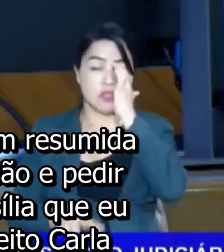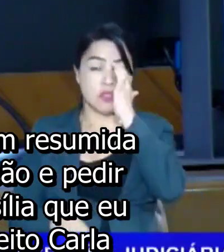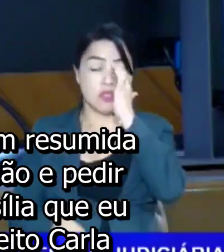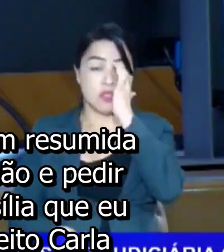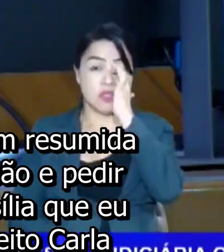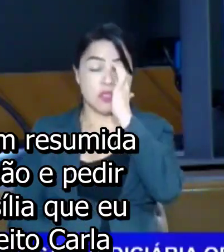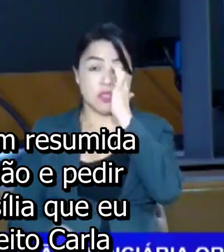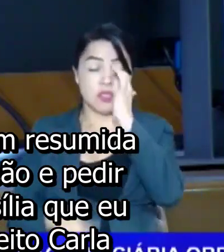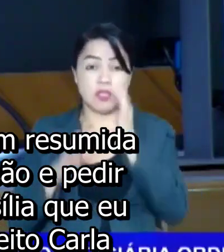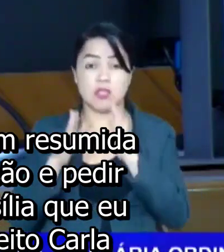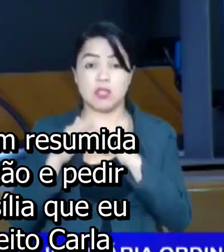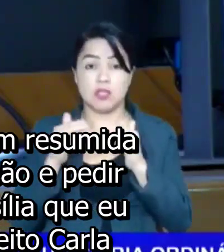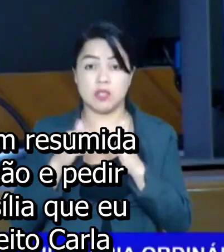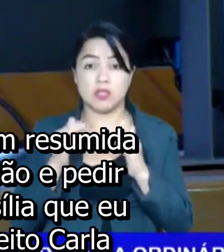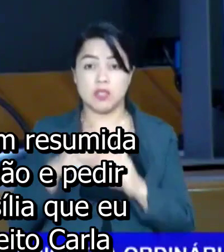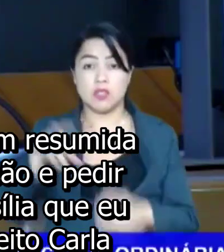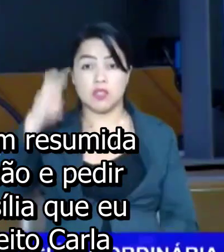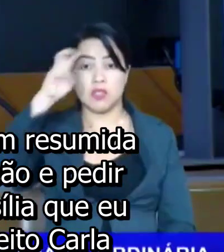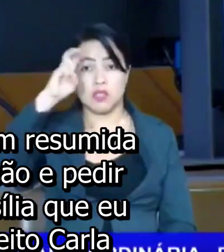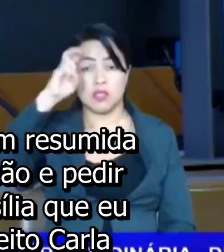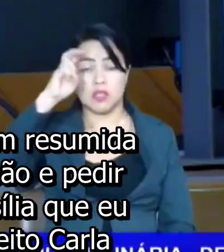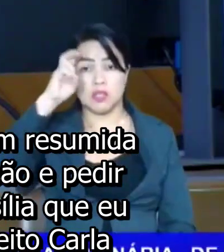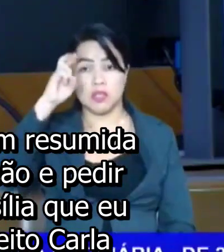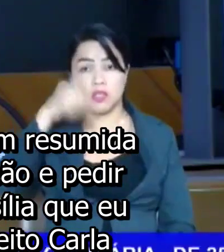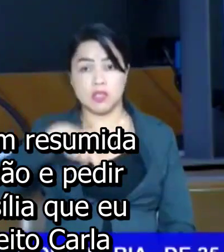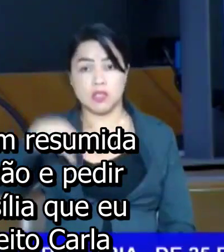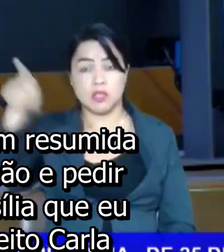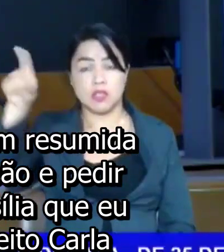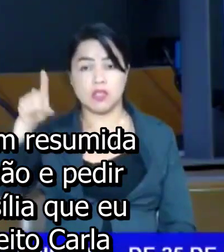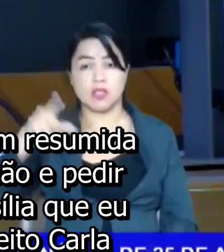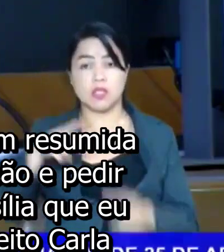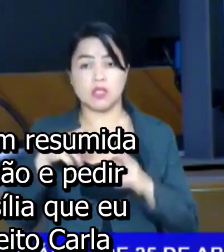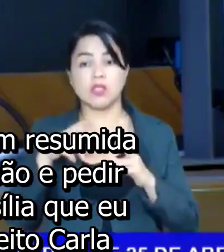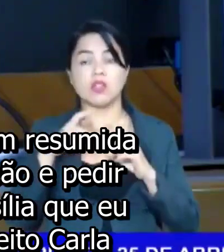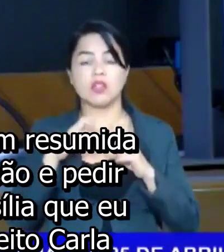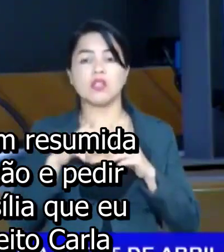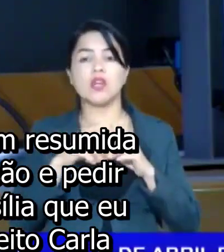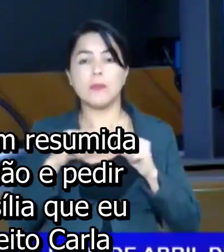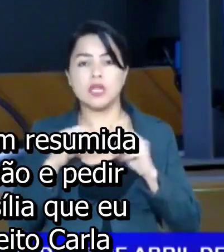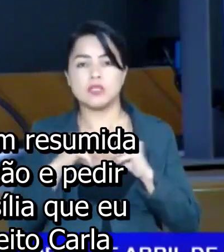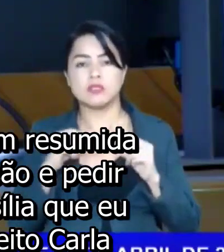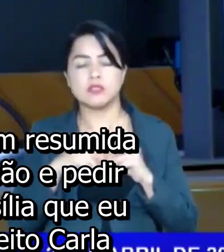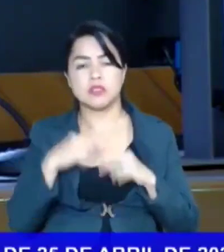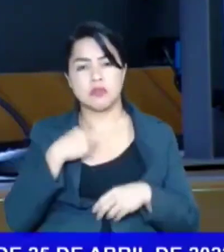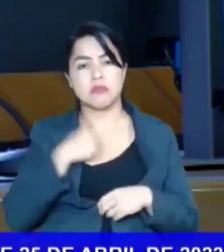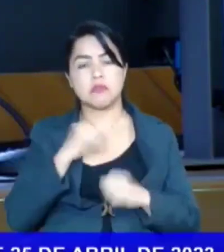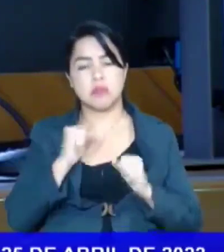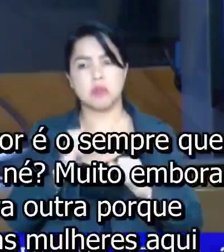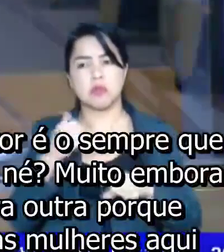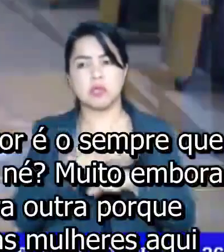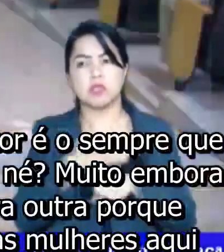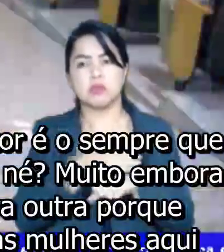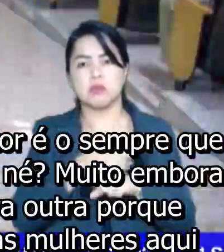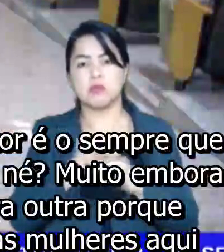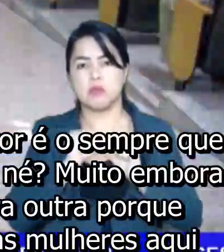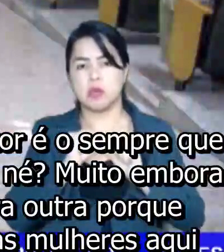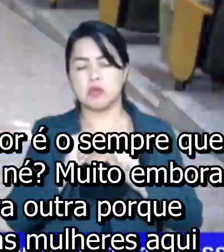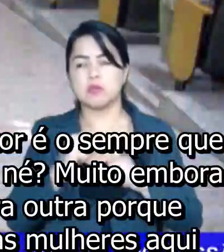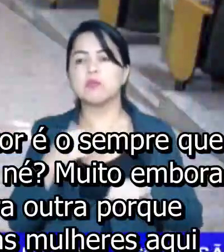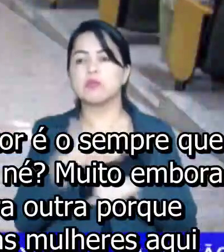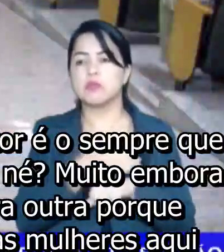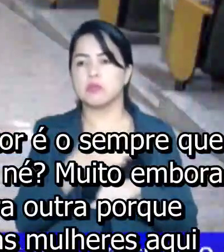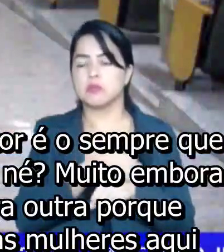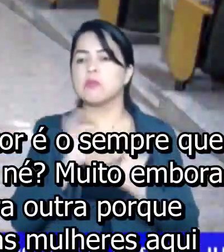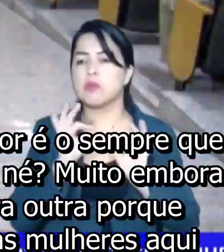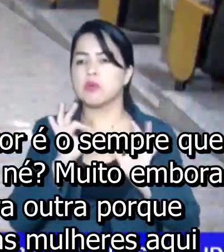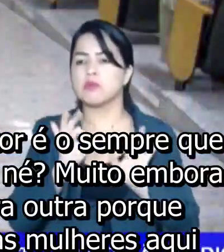E pedir também que na quinta-feira, como eu estarei em Brasília, que eu possa participar também por videoconferência. Perfeito, Carlos, perfeito. Obrigado. Está deferido. Aliás, eu